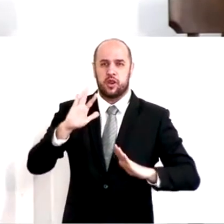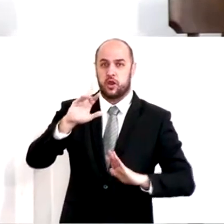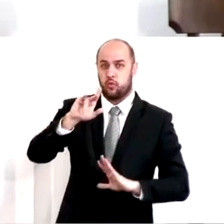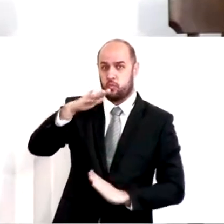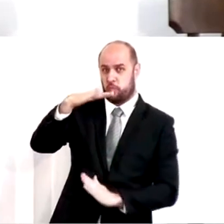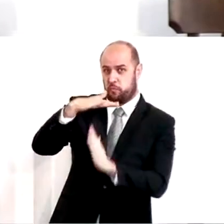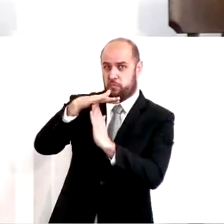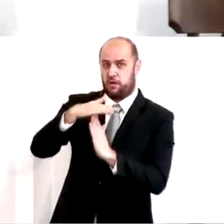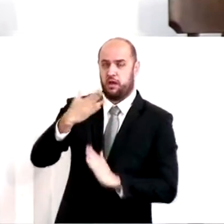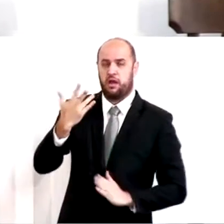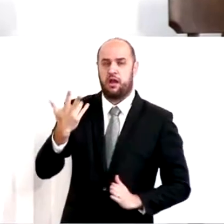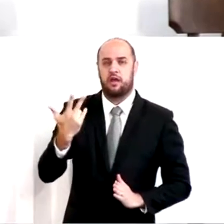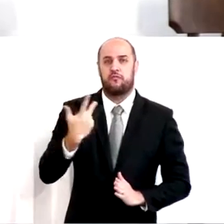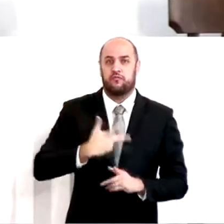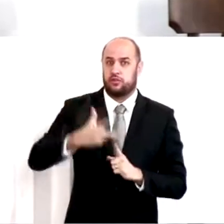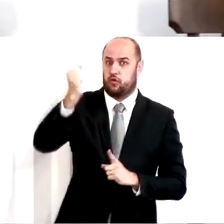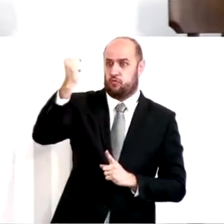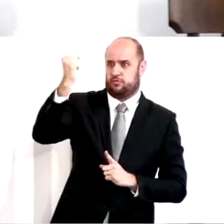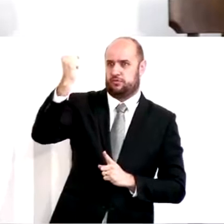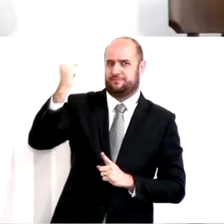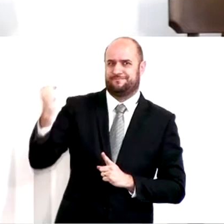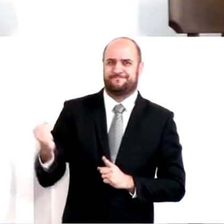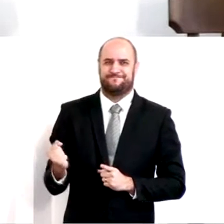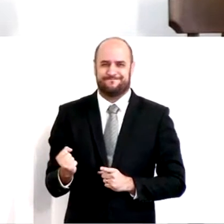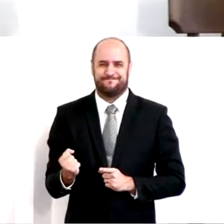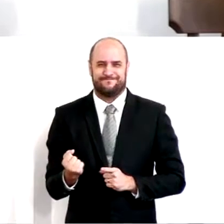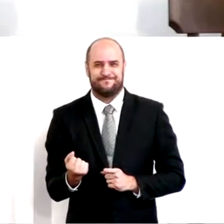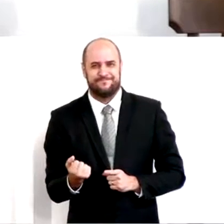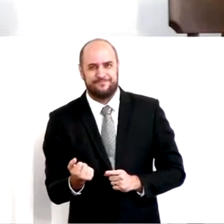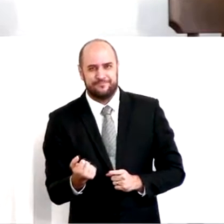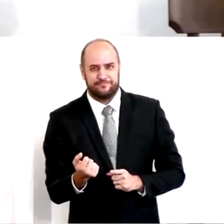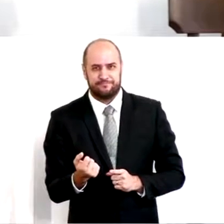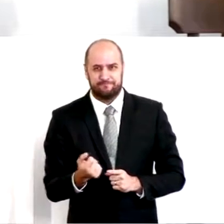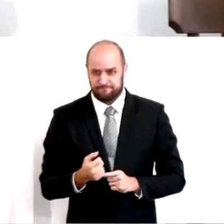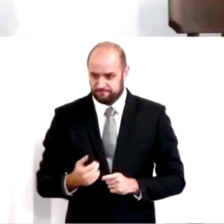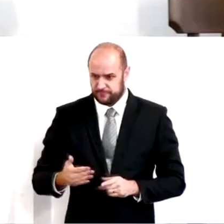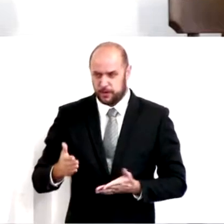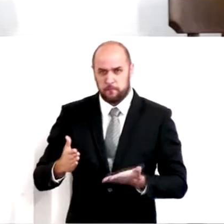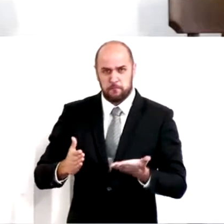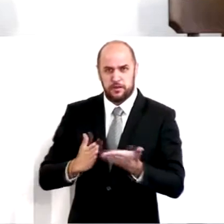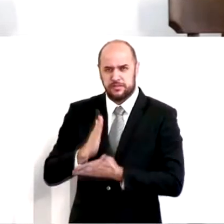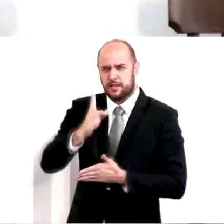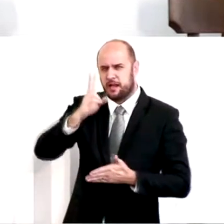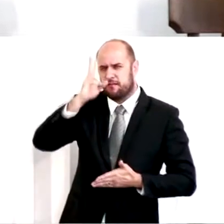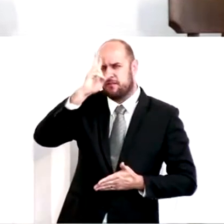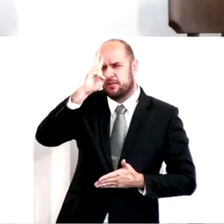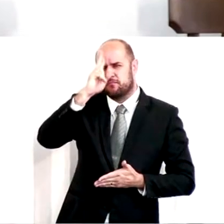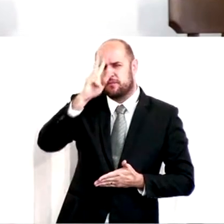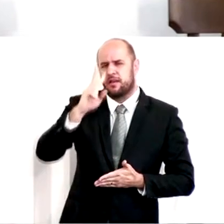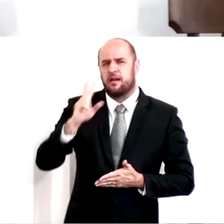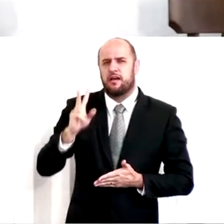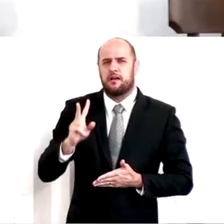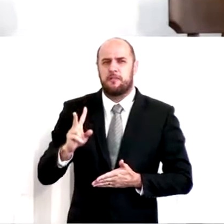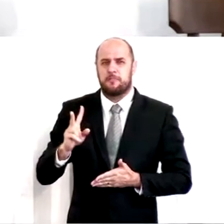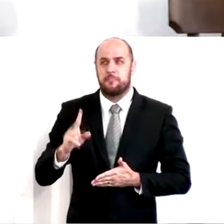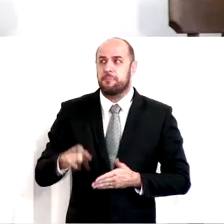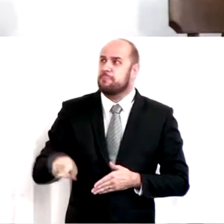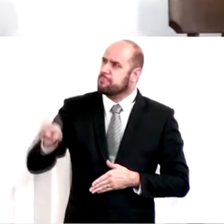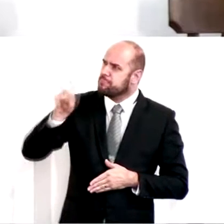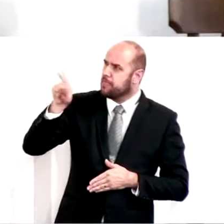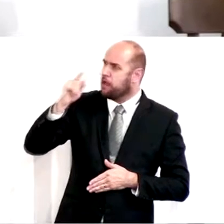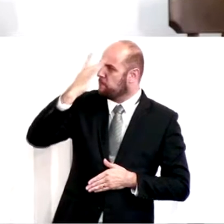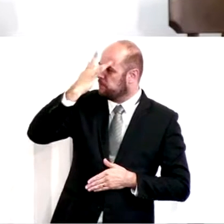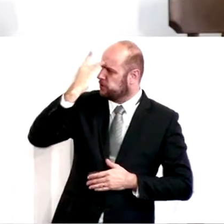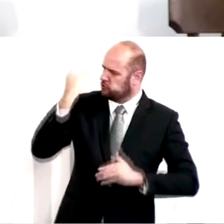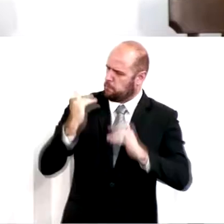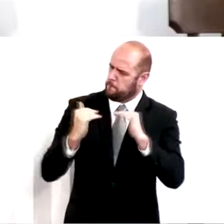do que era a sua vitória. Passava-se o desfile, ficava na memória, eis ali alguém que